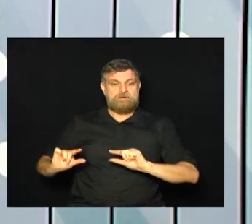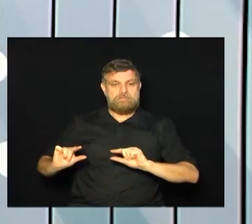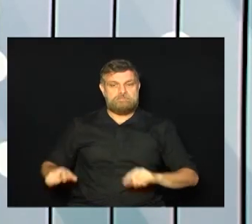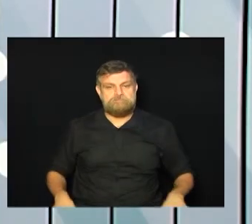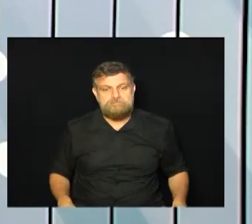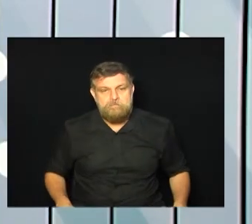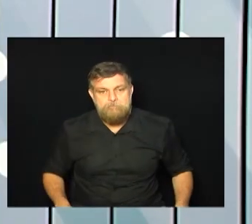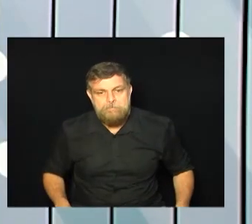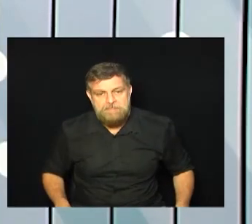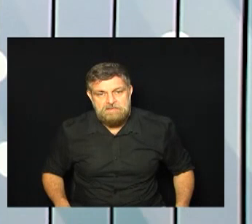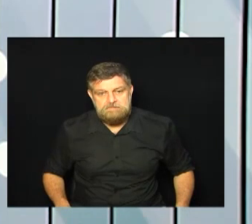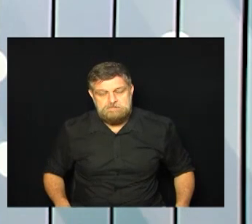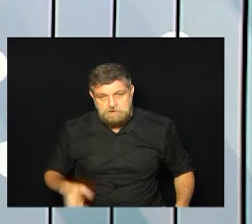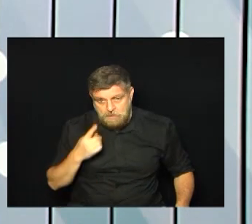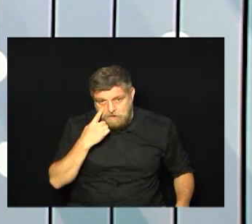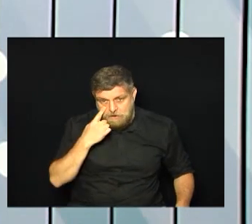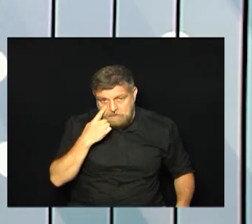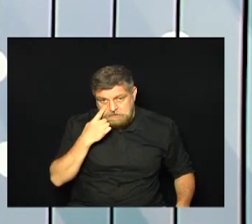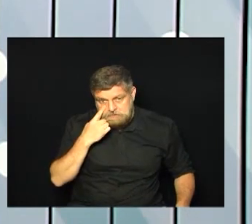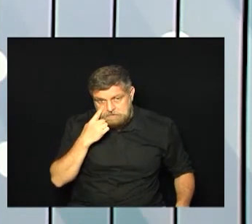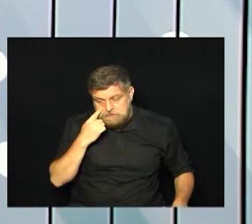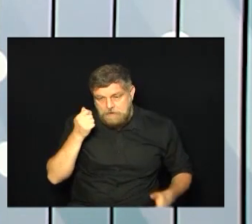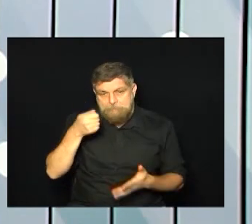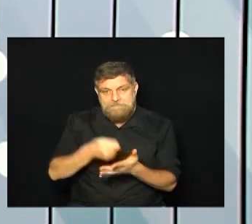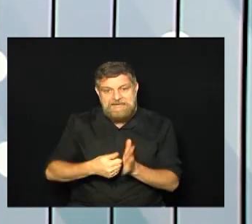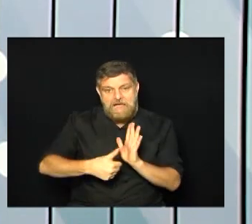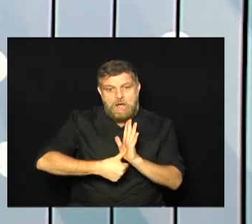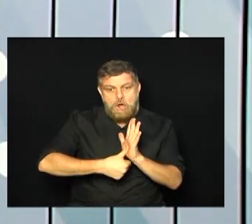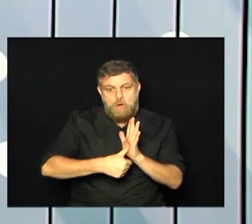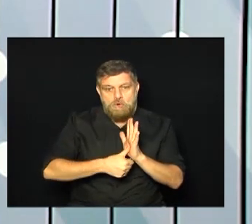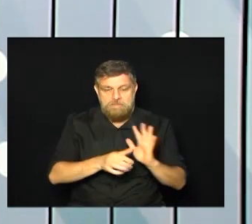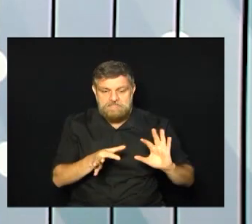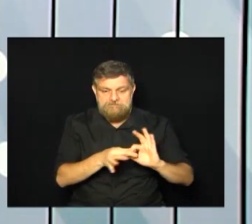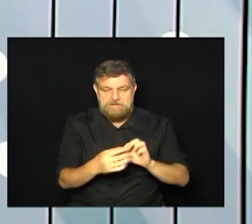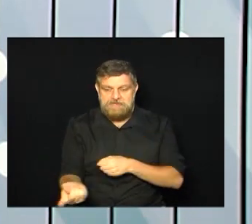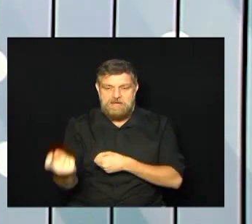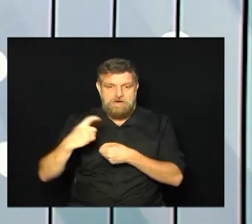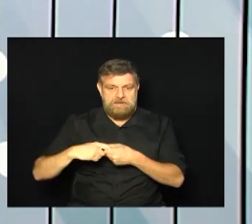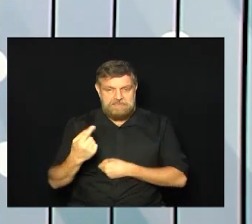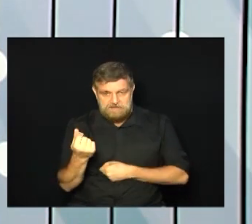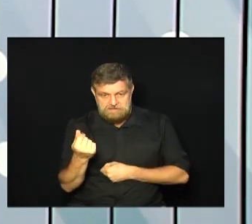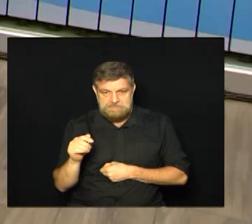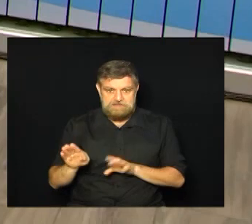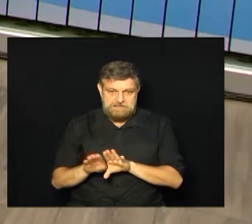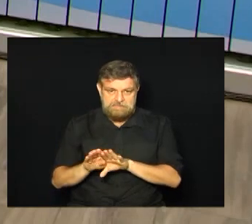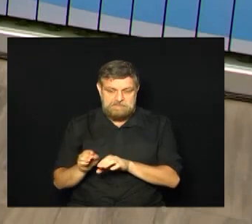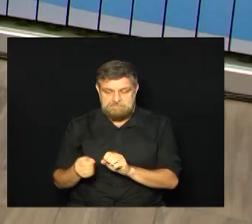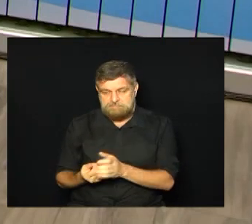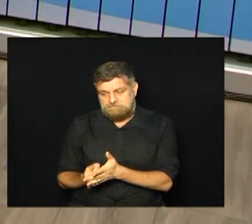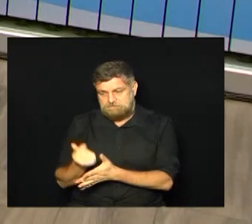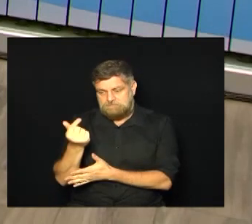isso. E olha só, pagar aquele clube de fidelidade para ter cashback mais rentável ou